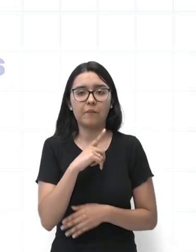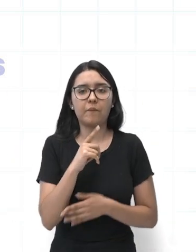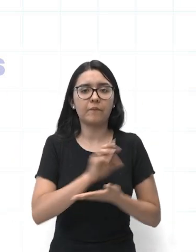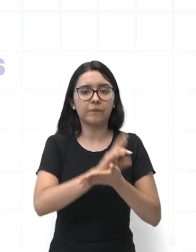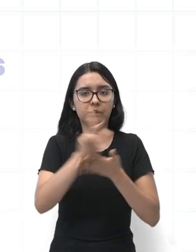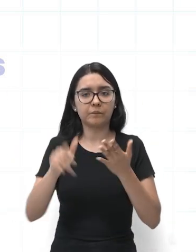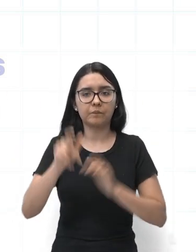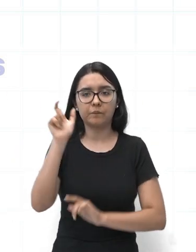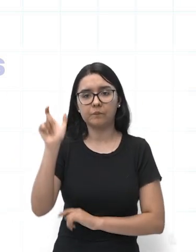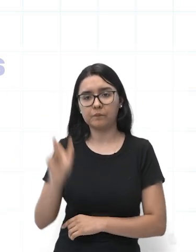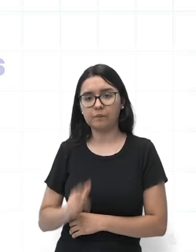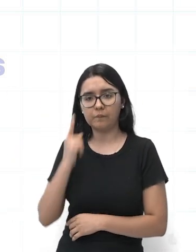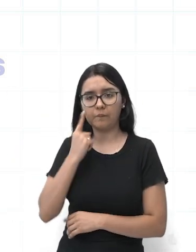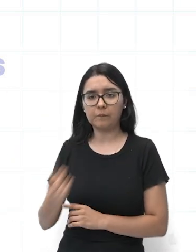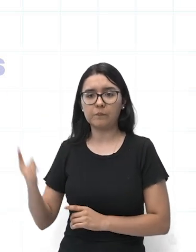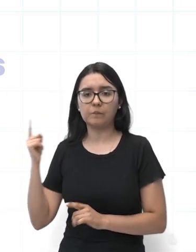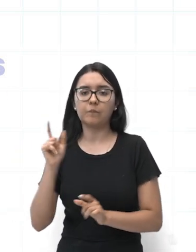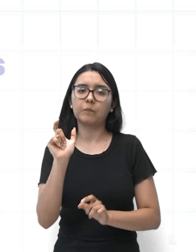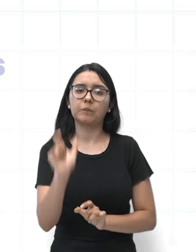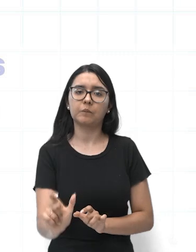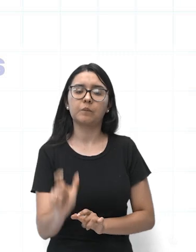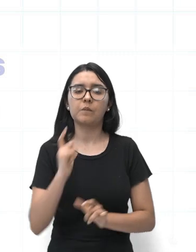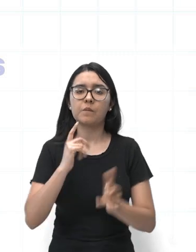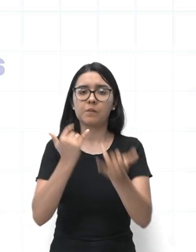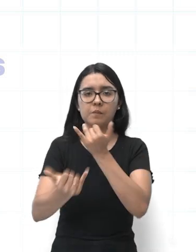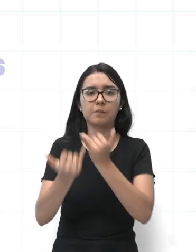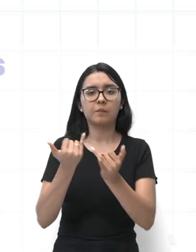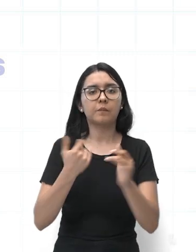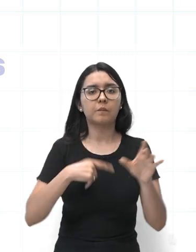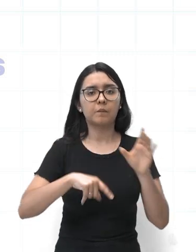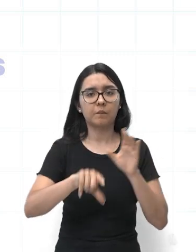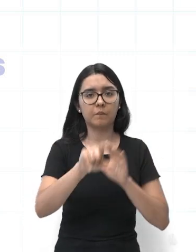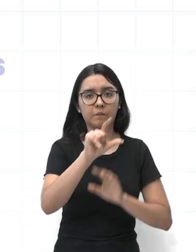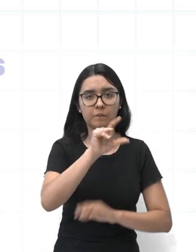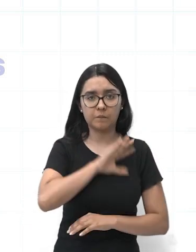de palavras cognatas, ok? Vejam comigo